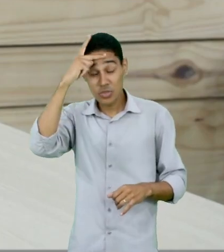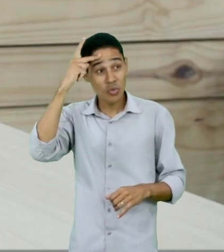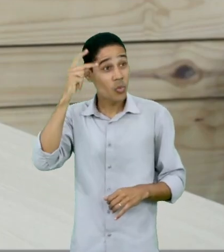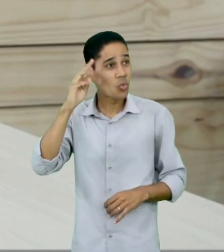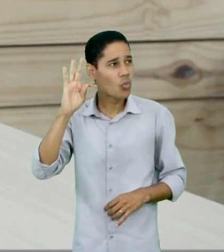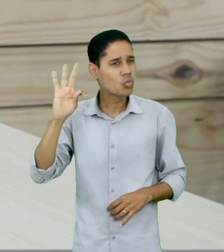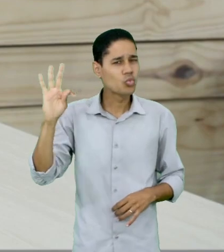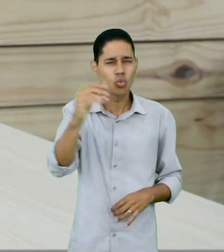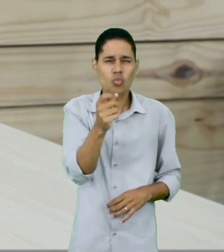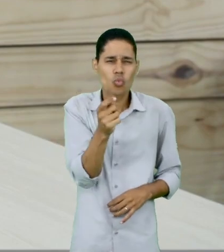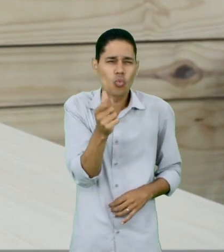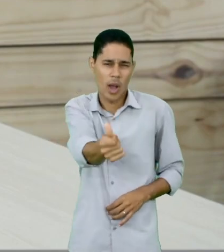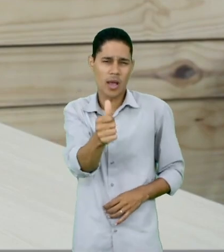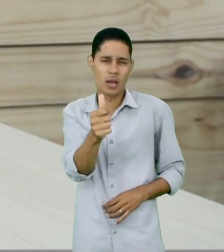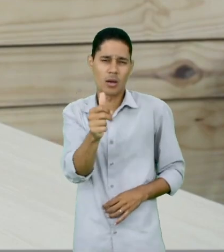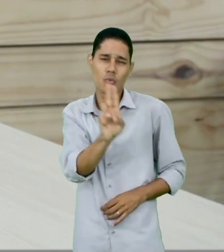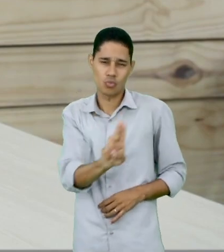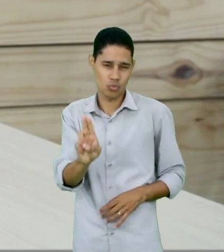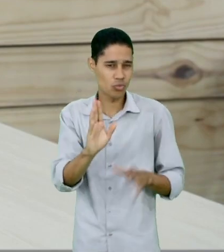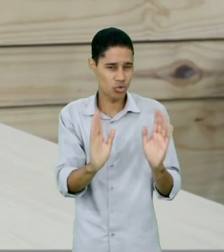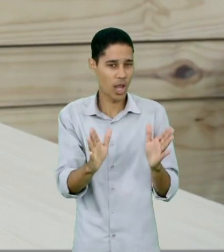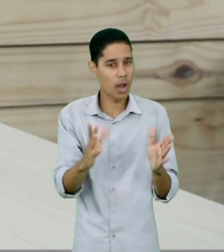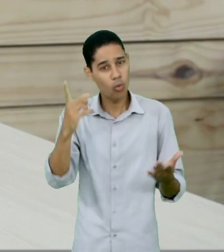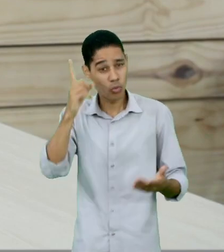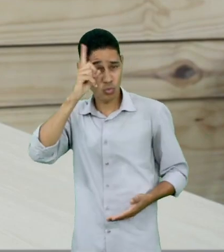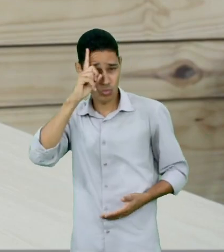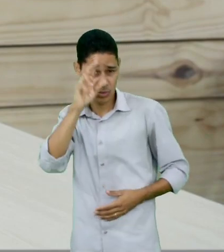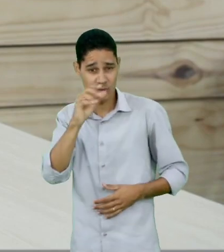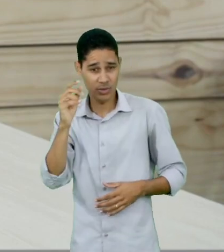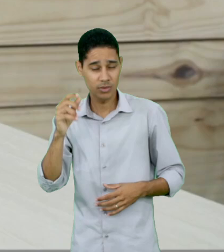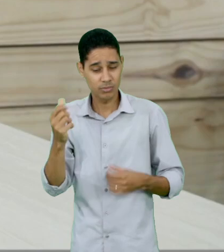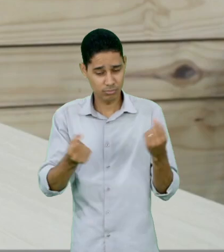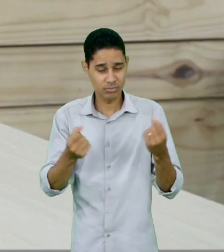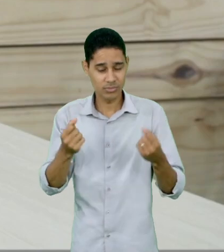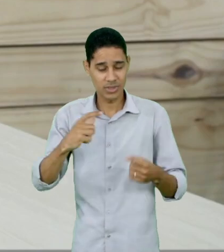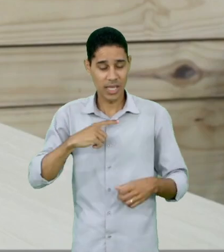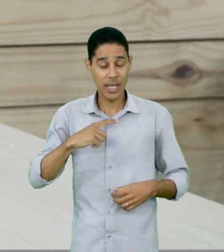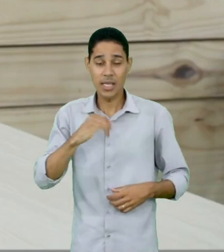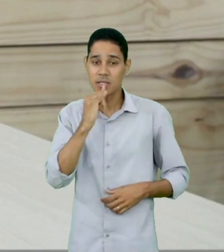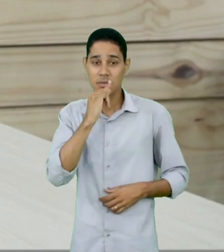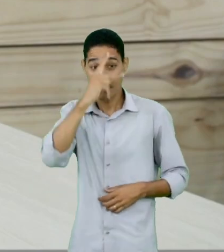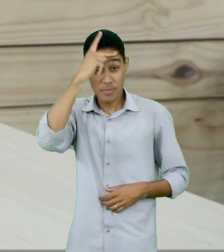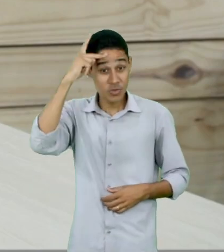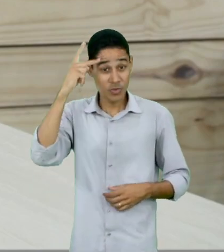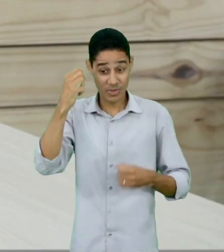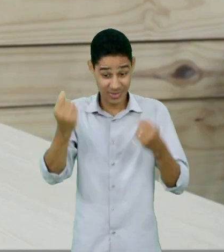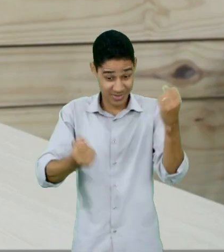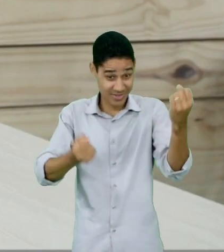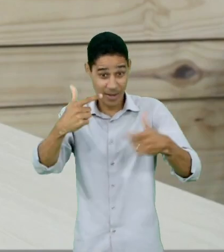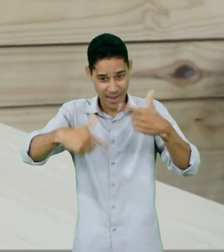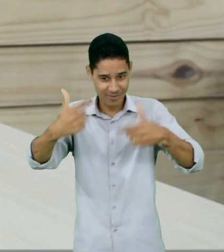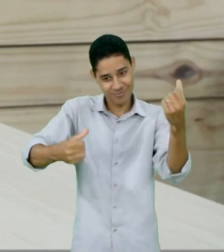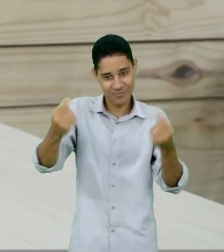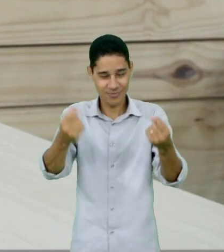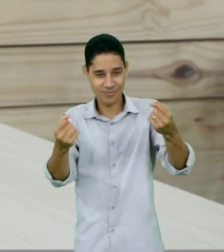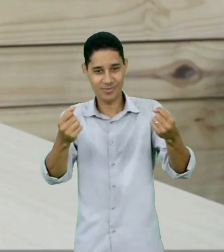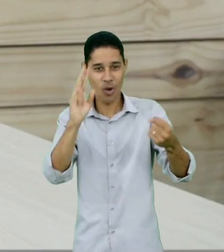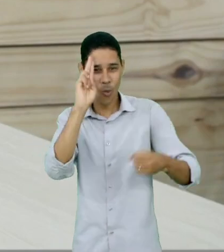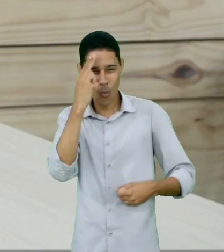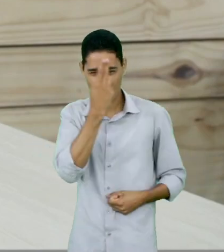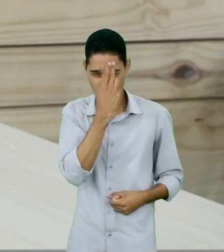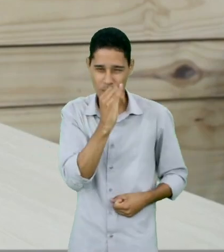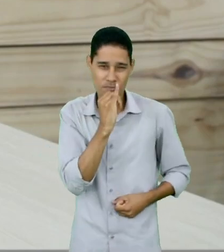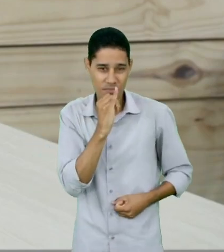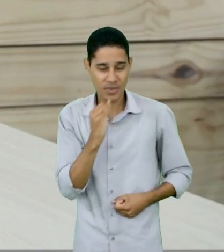tiveram experiência ou têm diariamente, principalmente o pessoal aí que trabalha como motorista de aplicativo, que é o Waze, por exemplo, né? O Waze usa